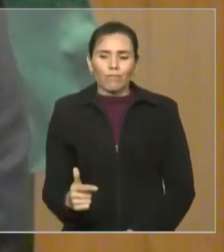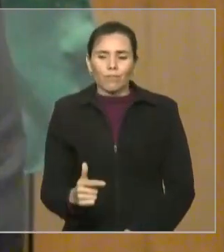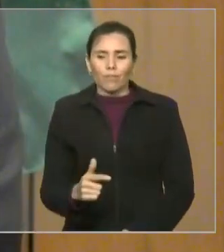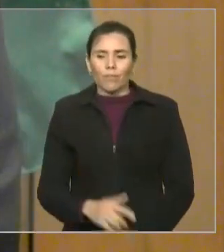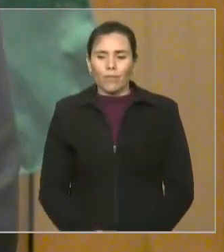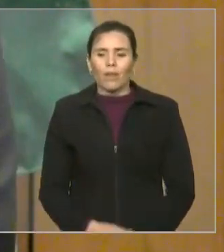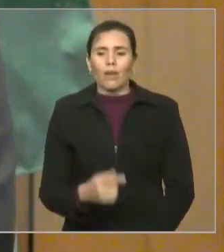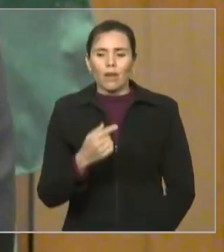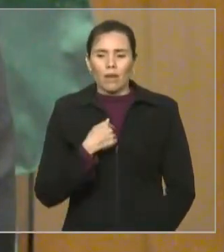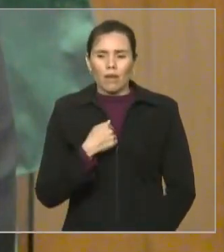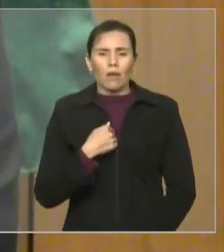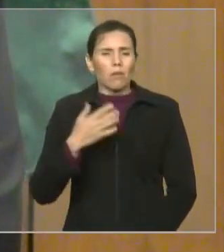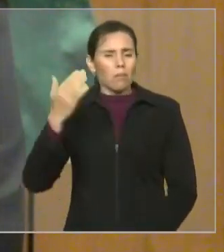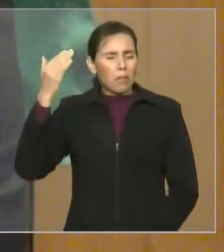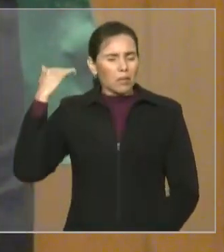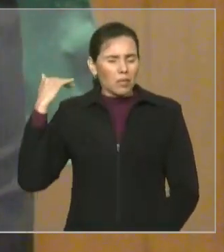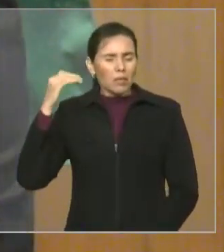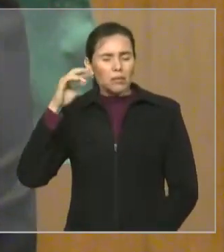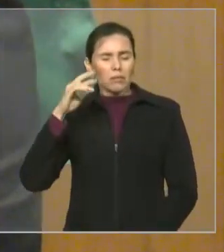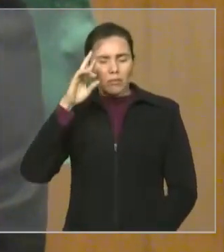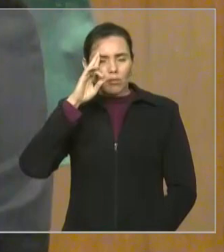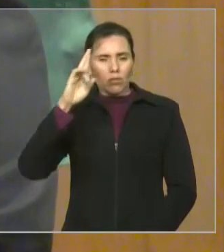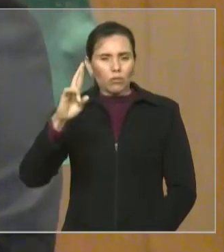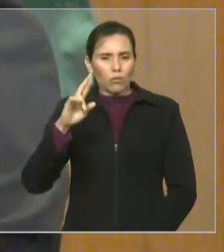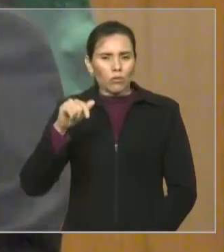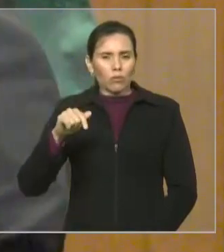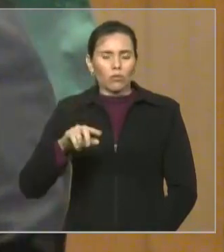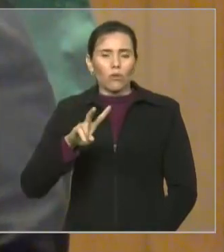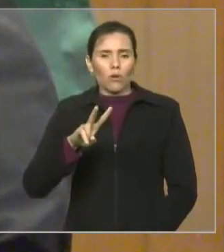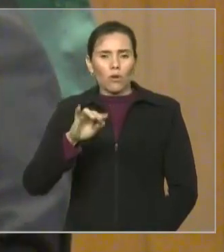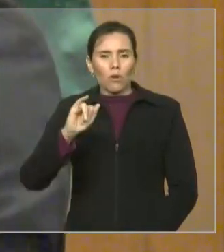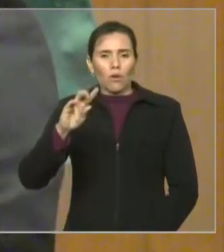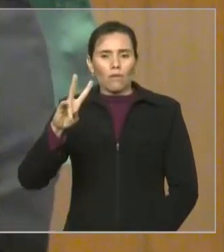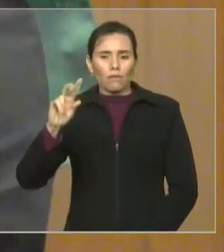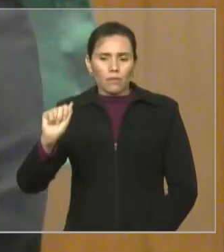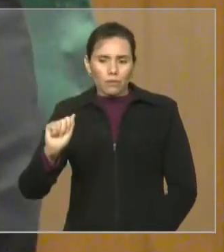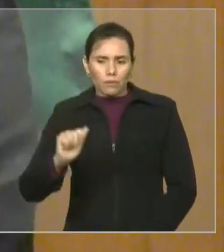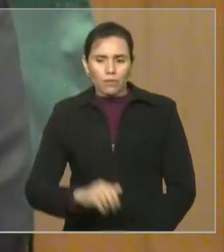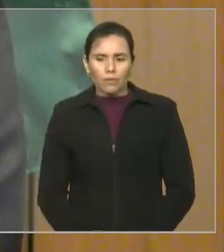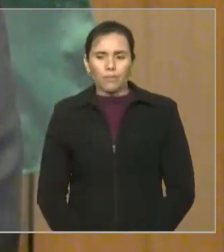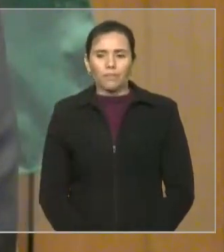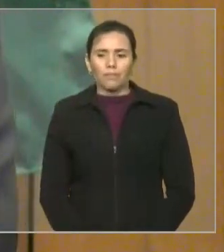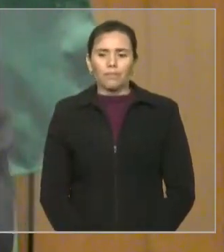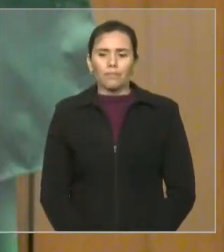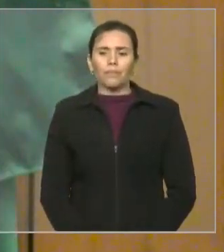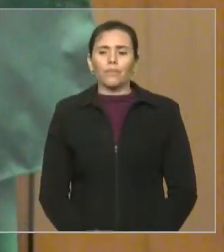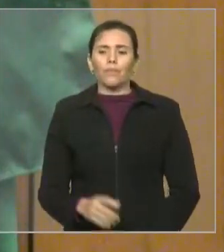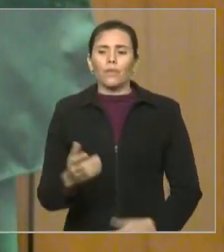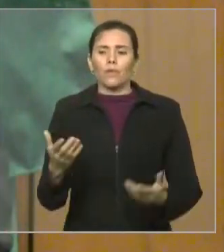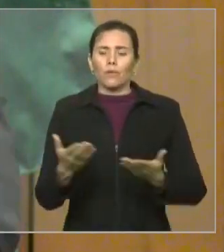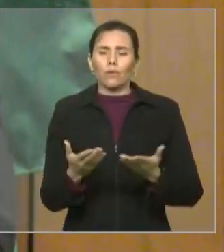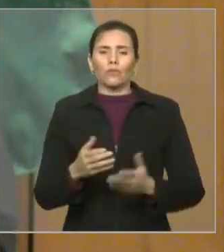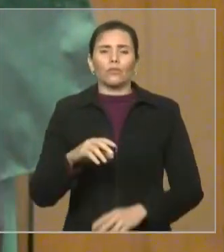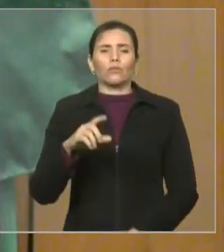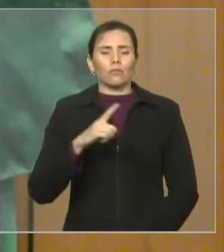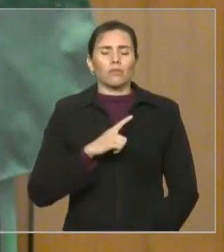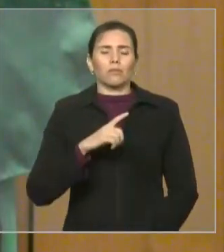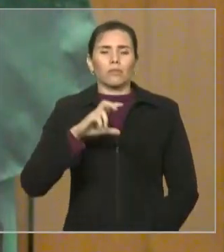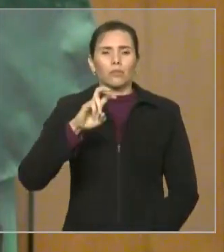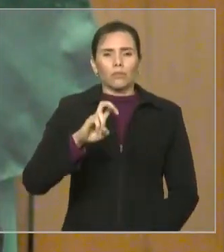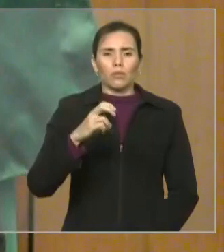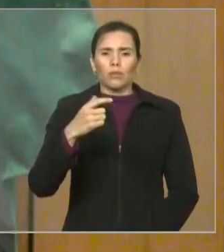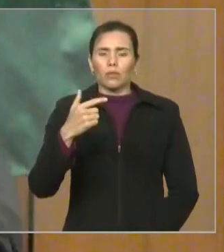Viva, que descentralizou, saindo de 5 para 50 unidades, hoje 52 unidades de atendimento, vai garantir aqui